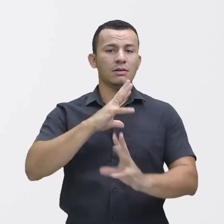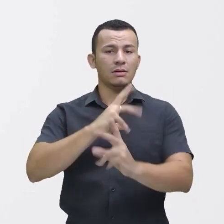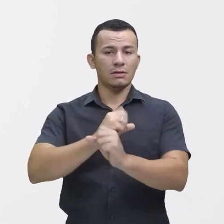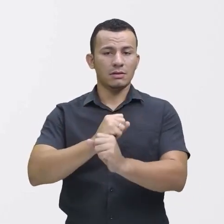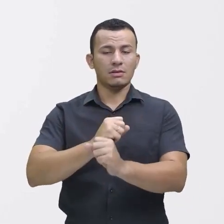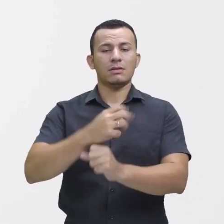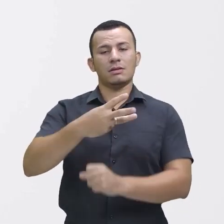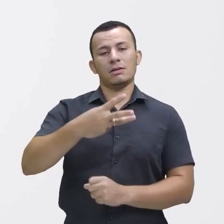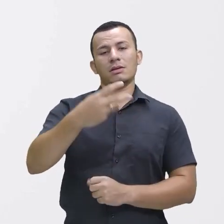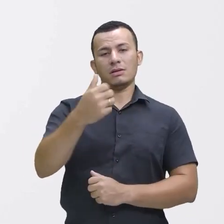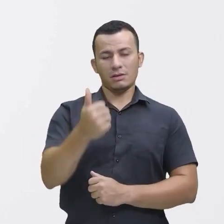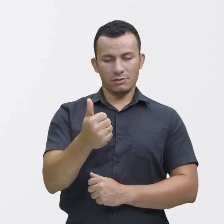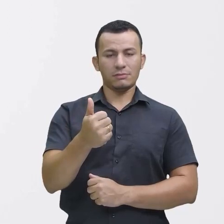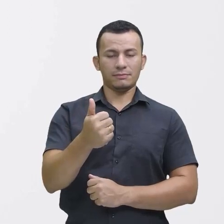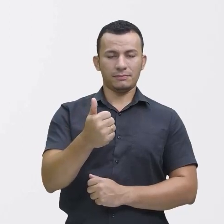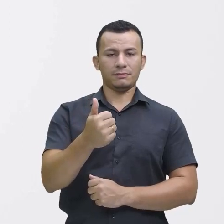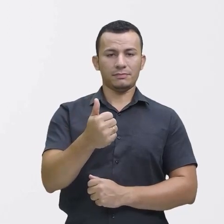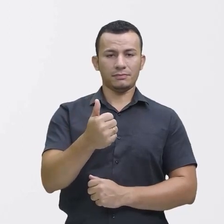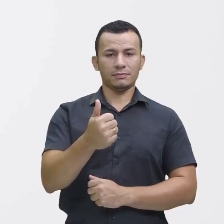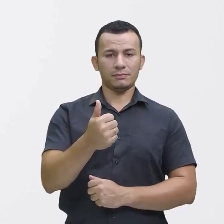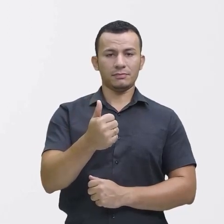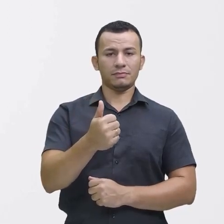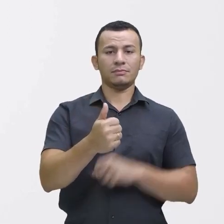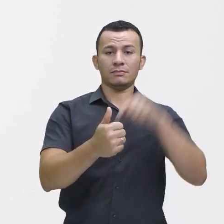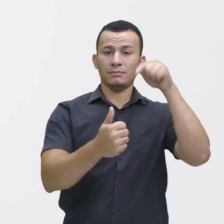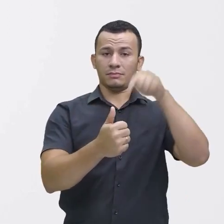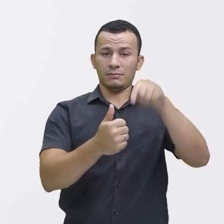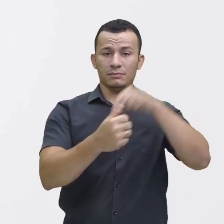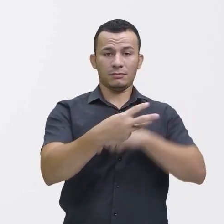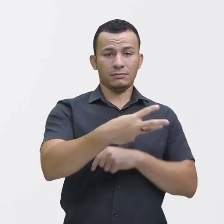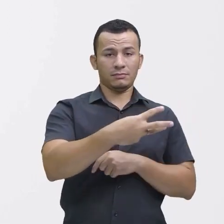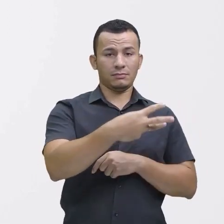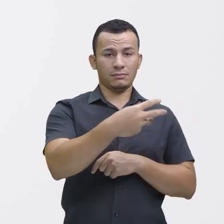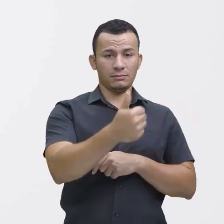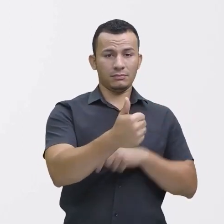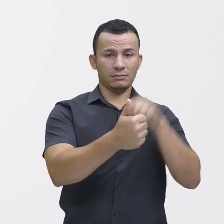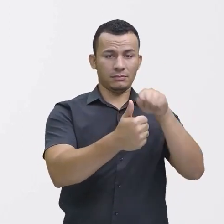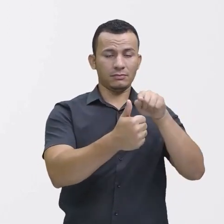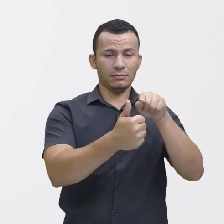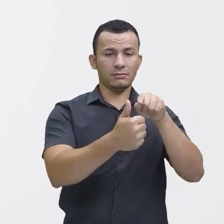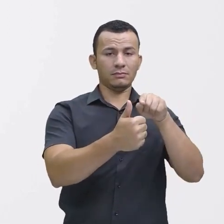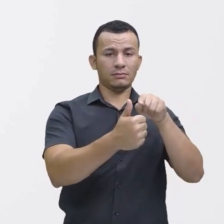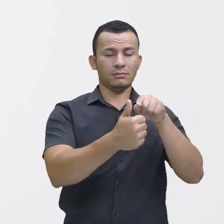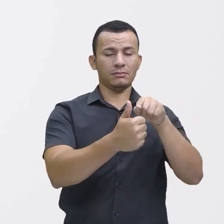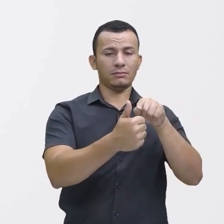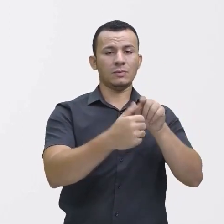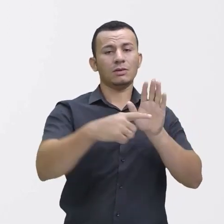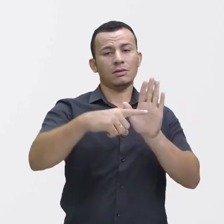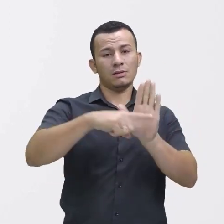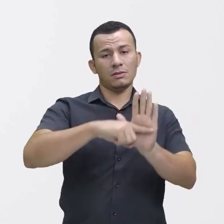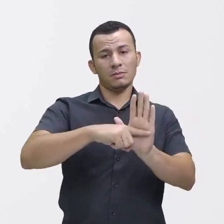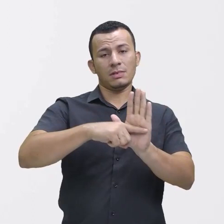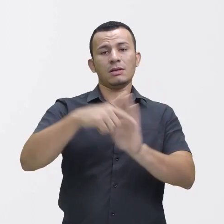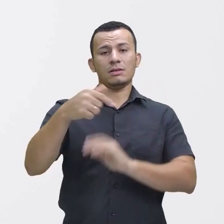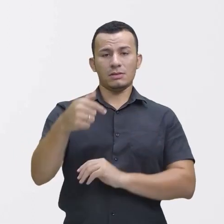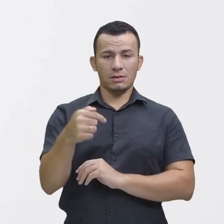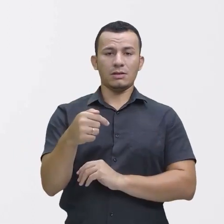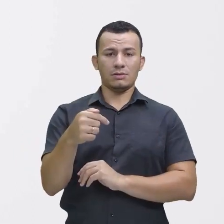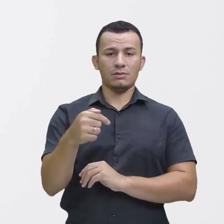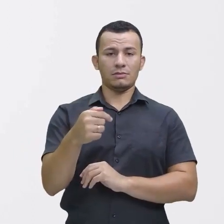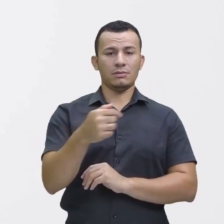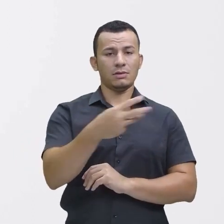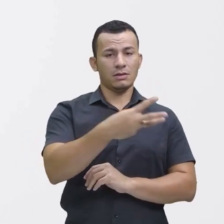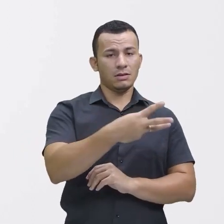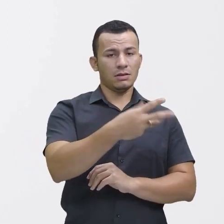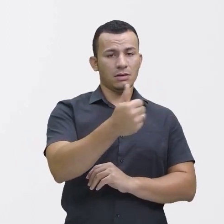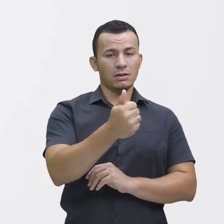31. Aí, o que acontece? Esse resultado daqui, eu vou subtrair menos o 7. Tá aqui, ó. 31 menos